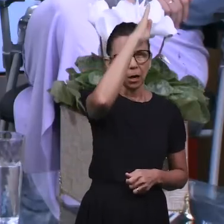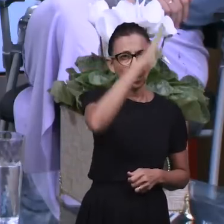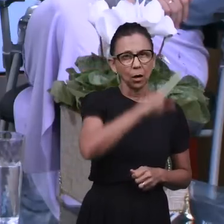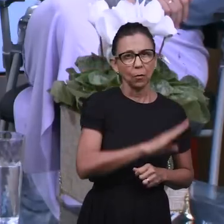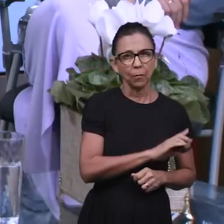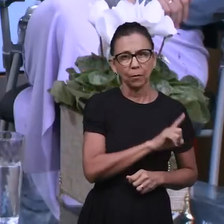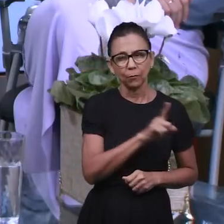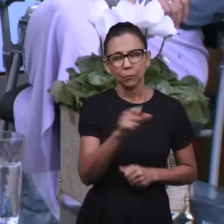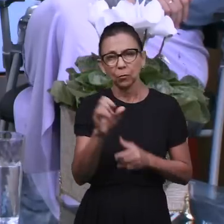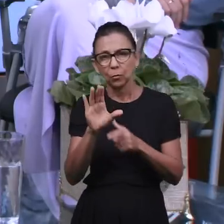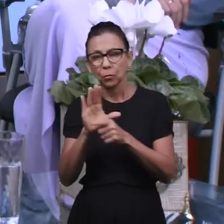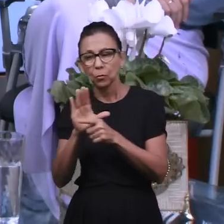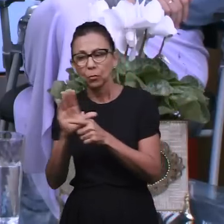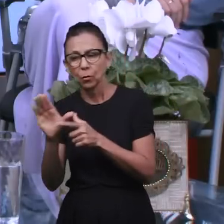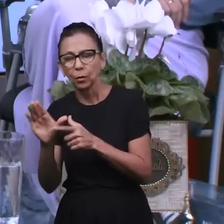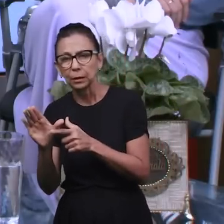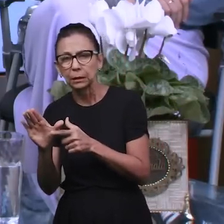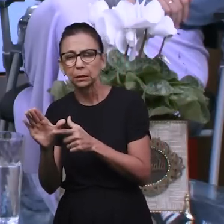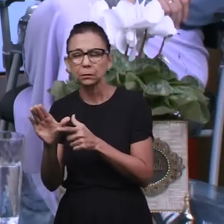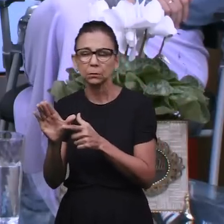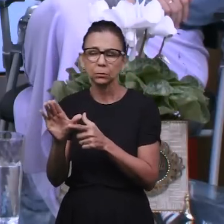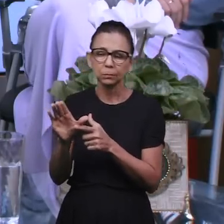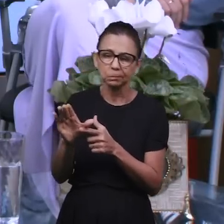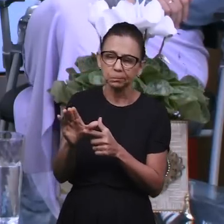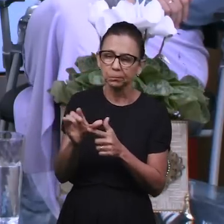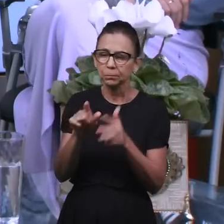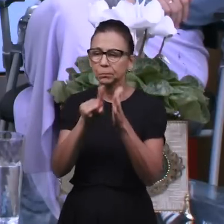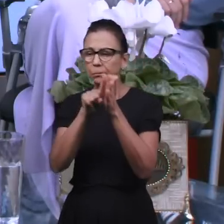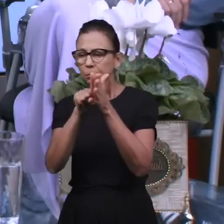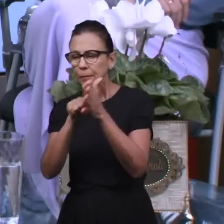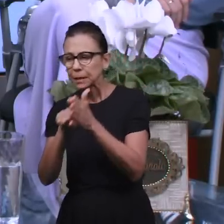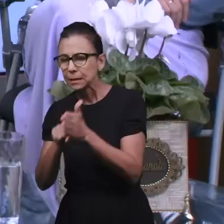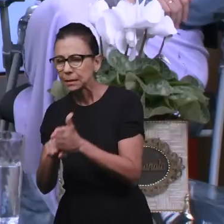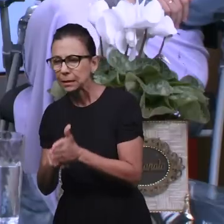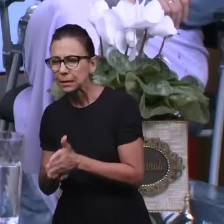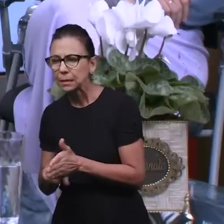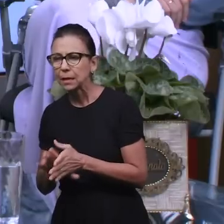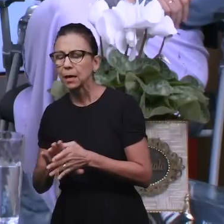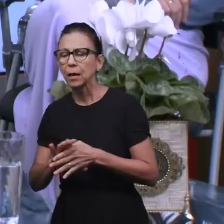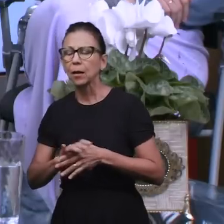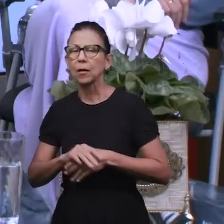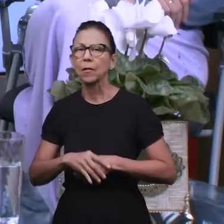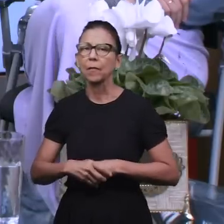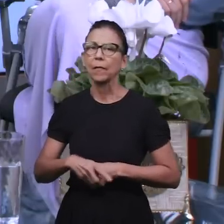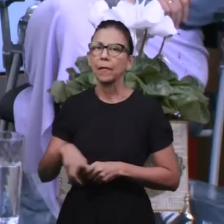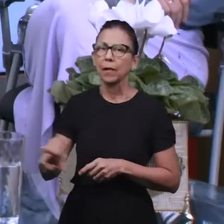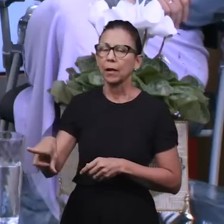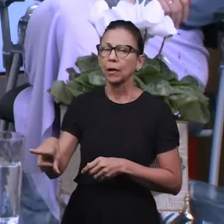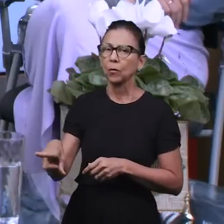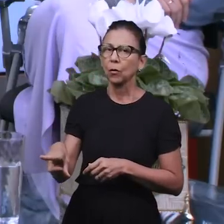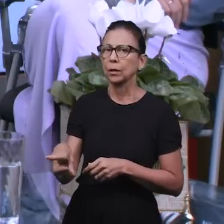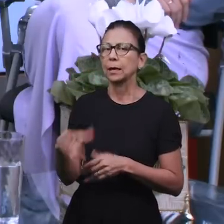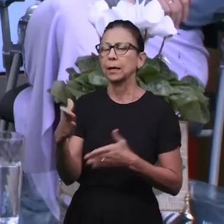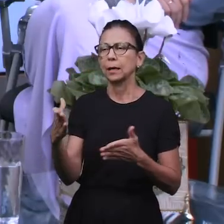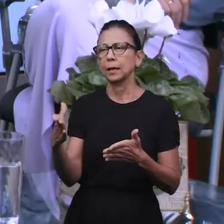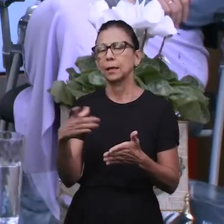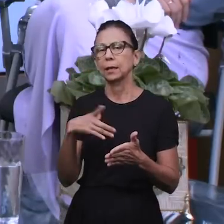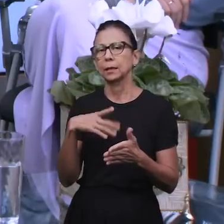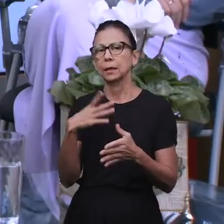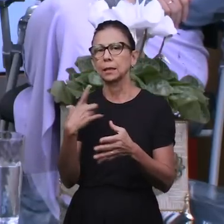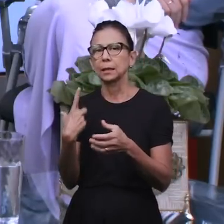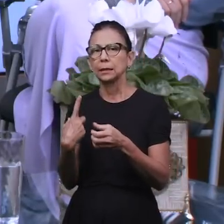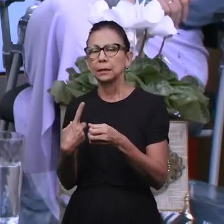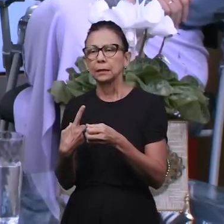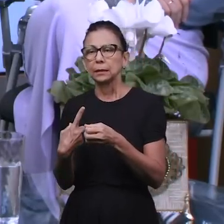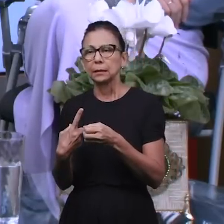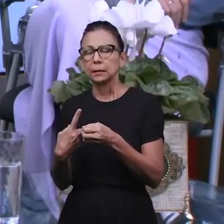à cidade de Corinto o status de cidade-estado. Ela passa a ter o